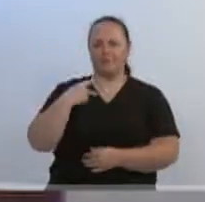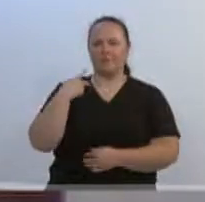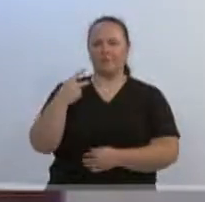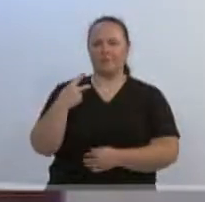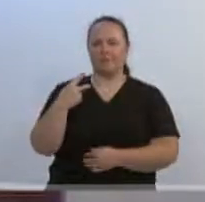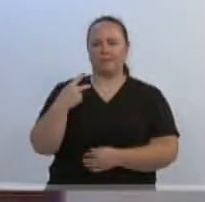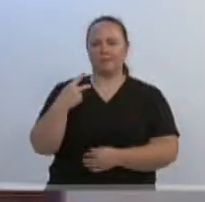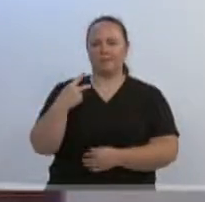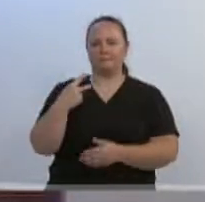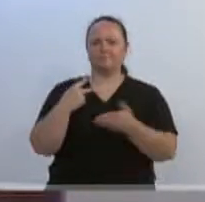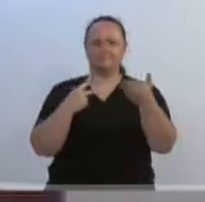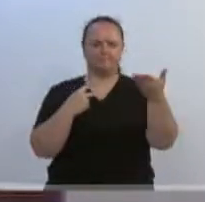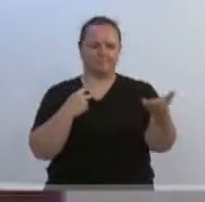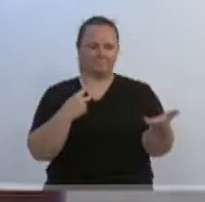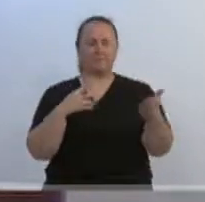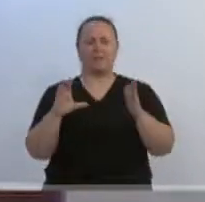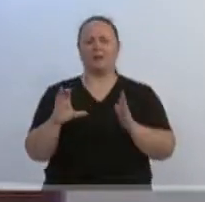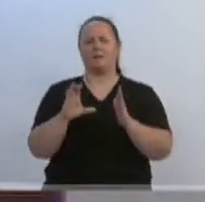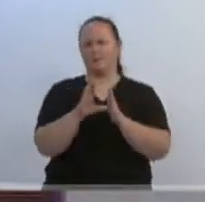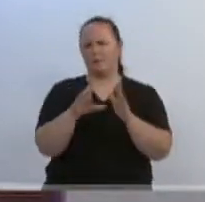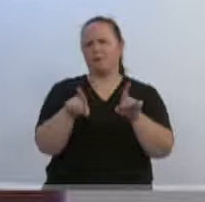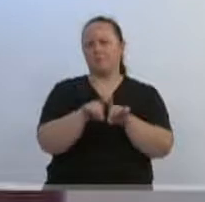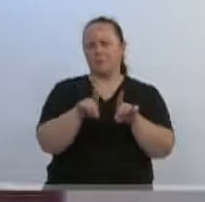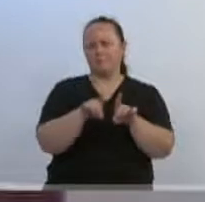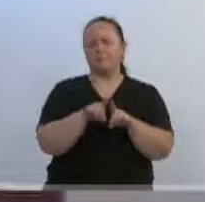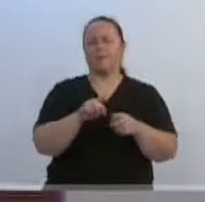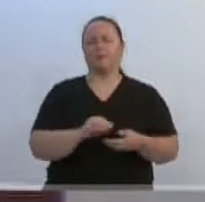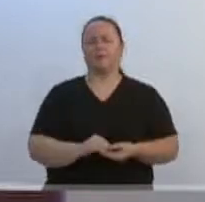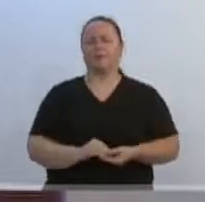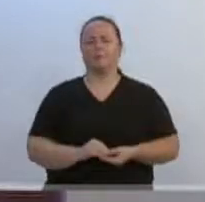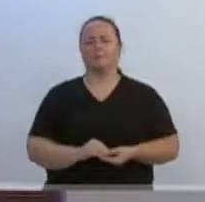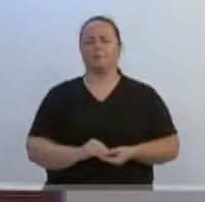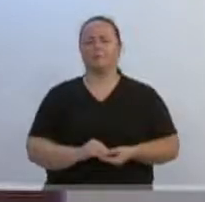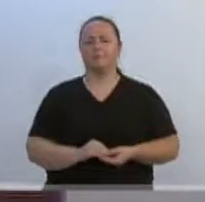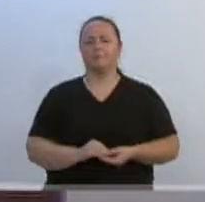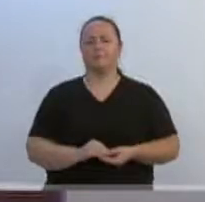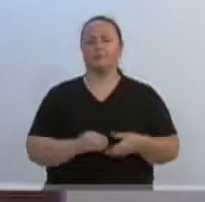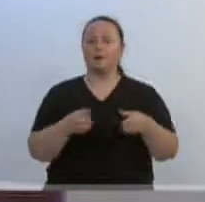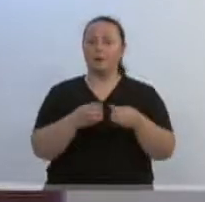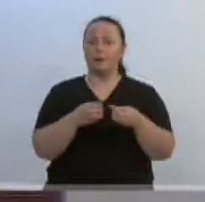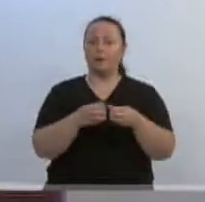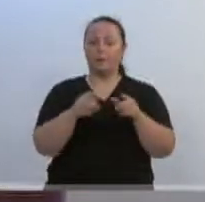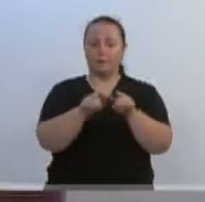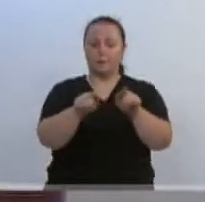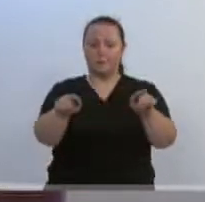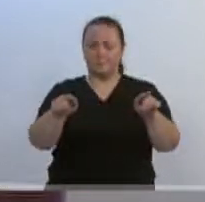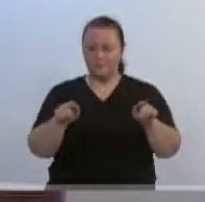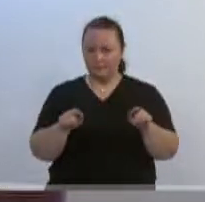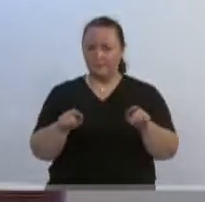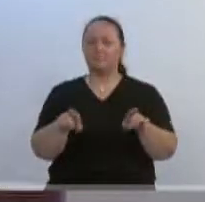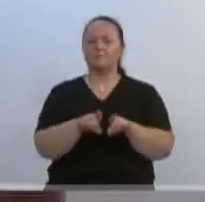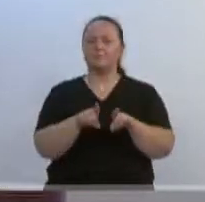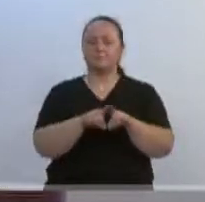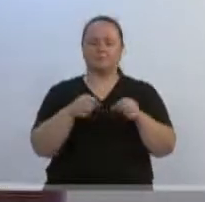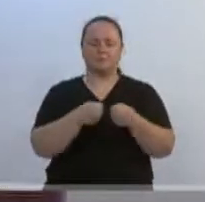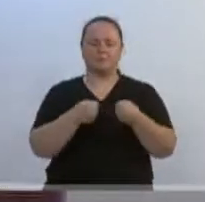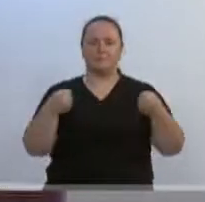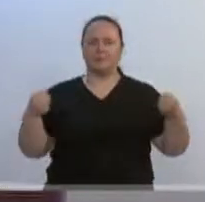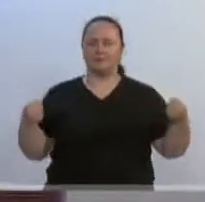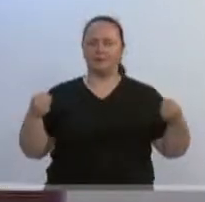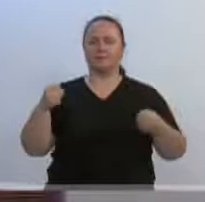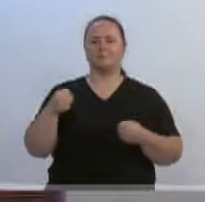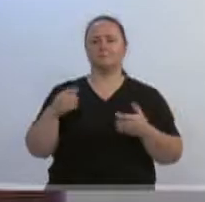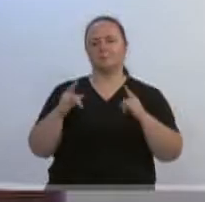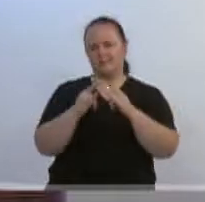alexandre também destacou nossa equipe aqui no nosso gabinete e participou do pedágio e na ouvida com